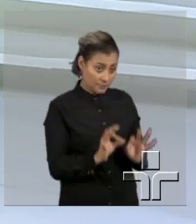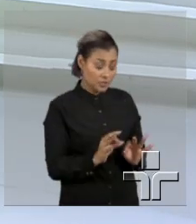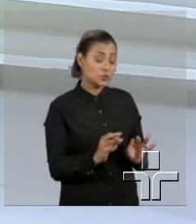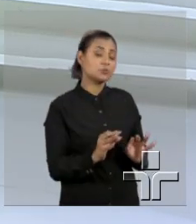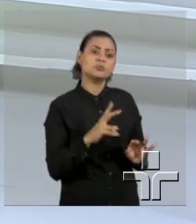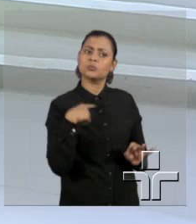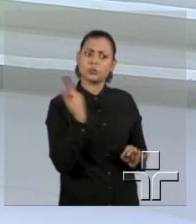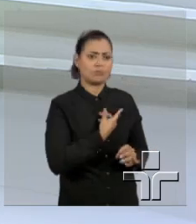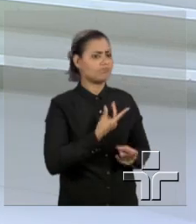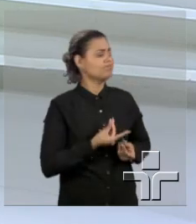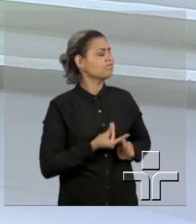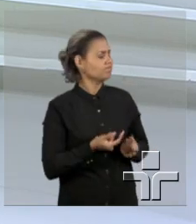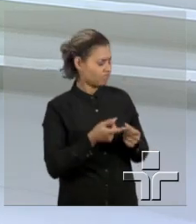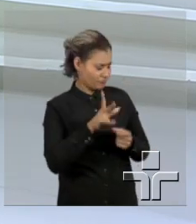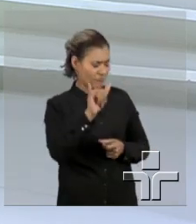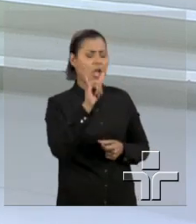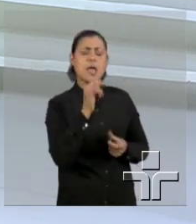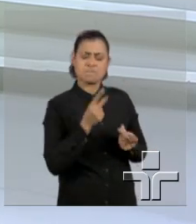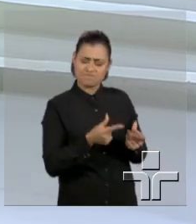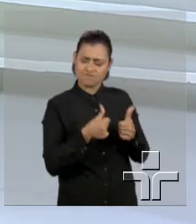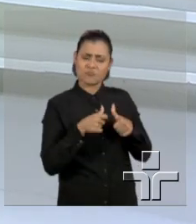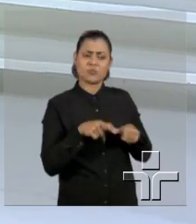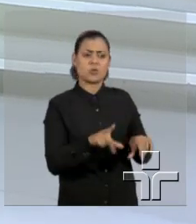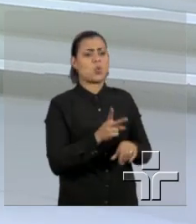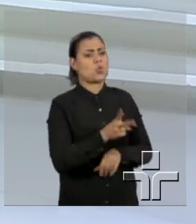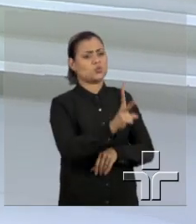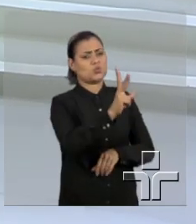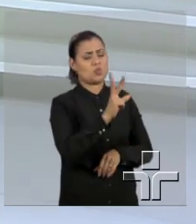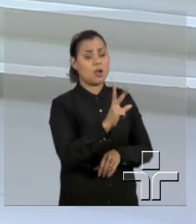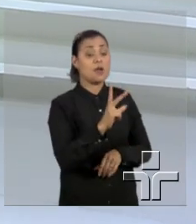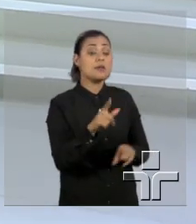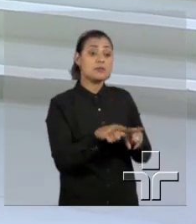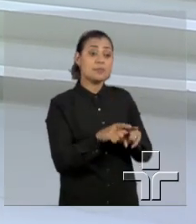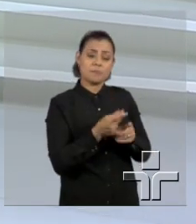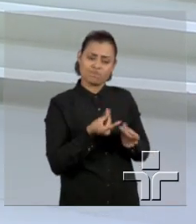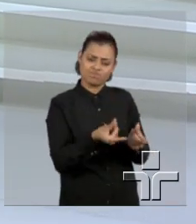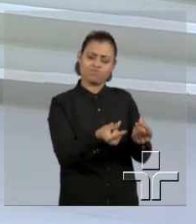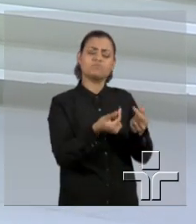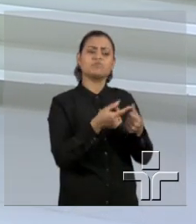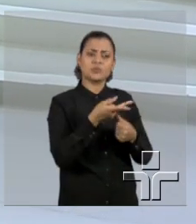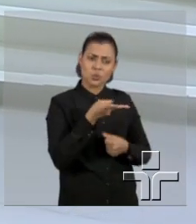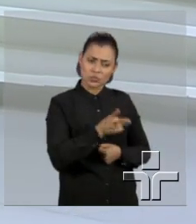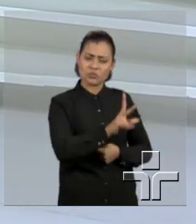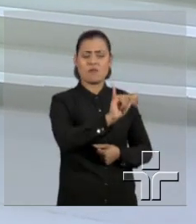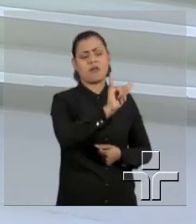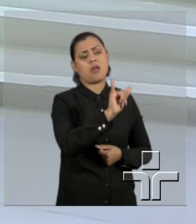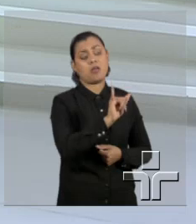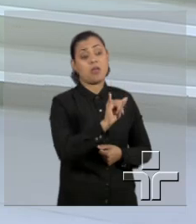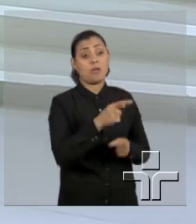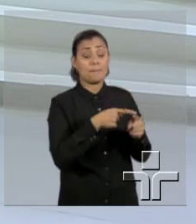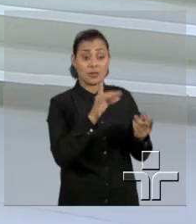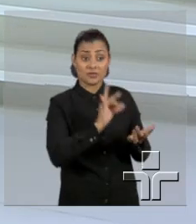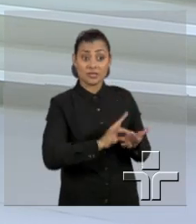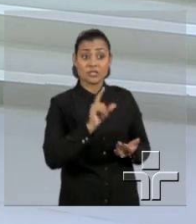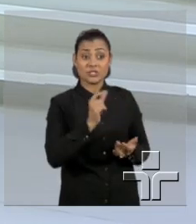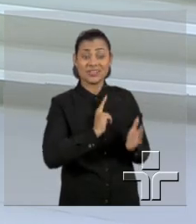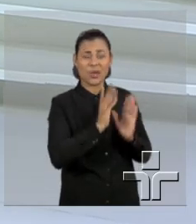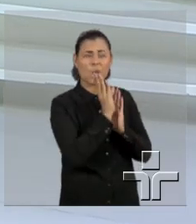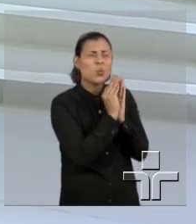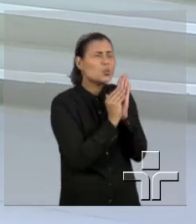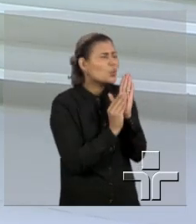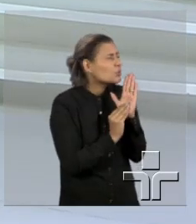para ficar, não é? Continua dando as cartas. É preciso entender que ela tem muitos